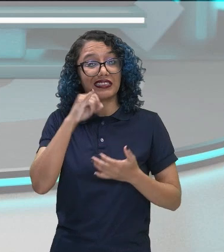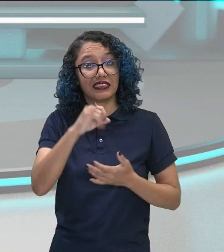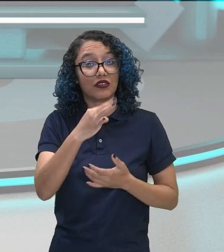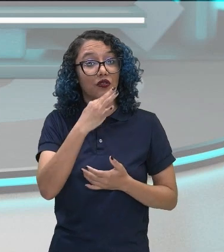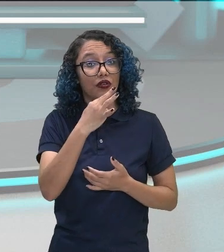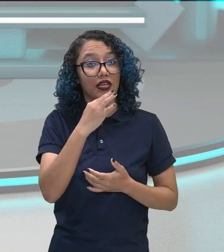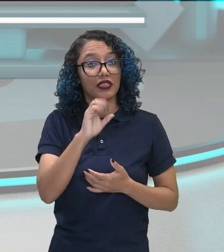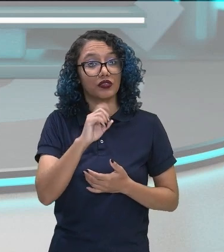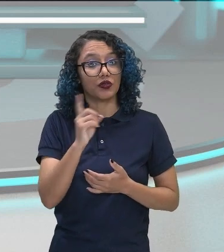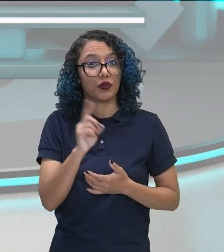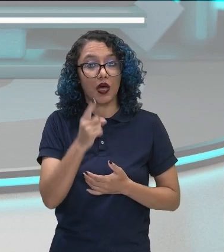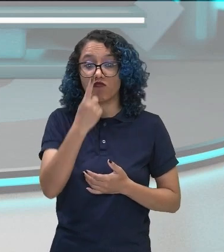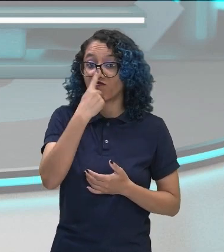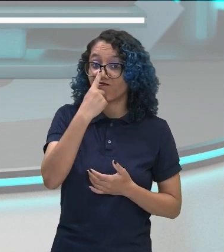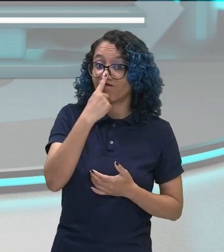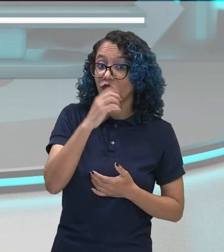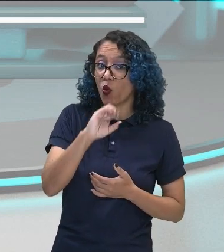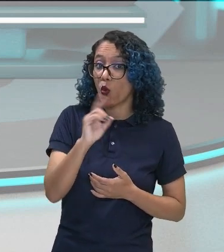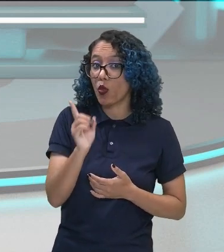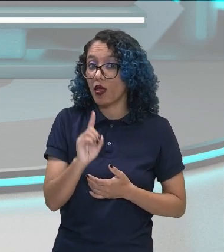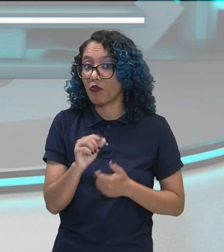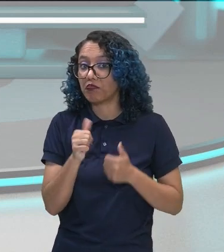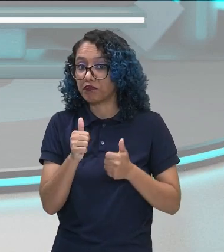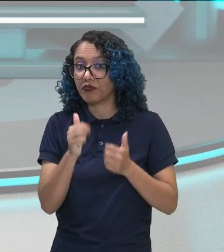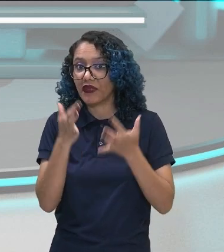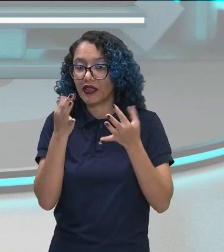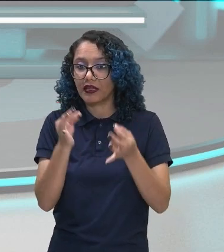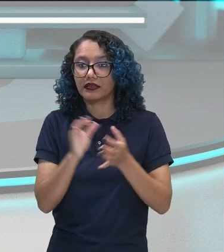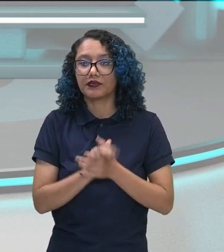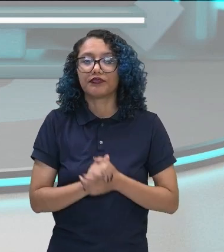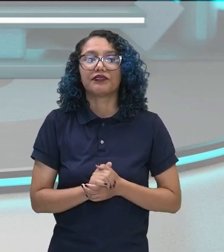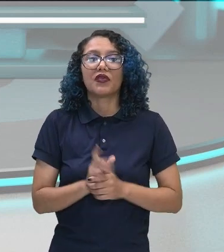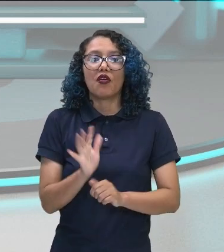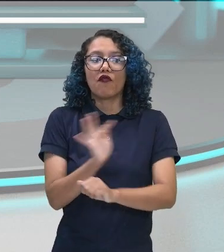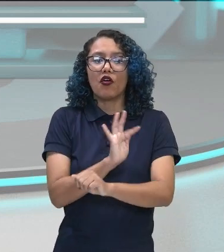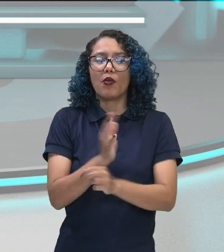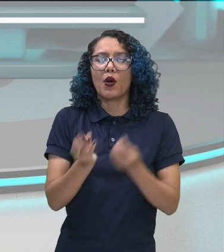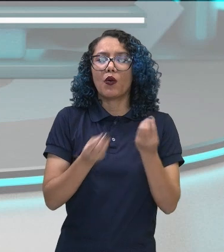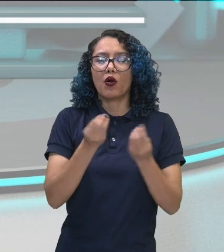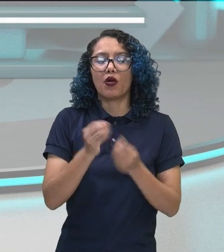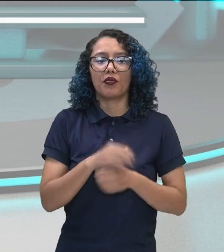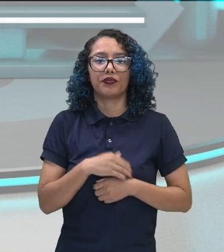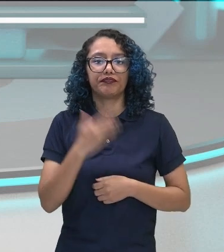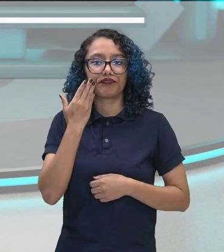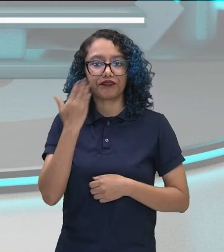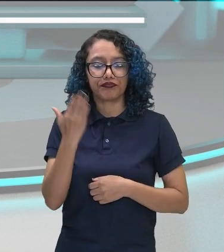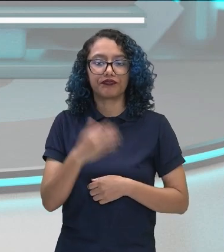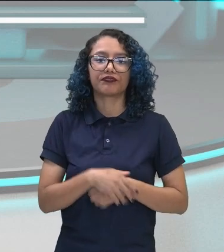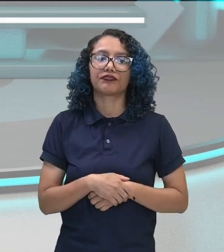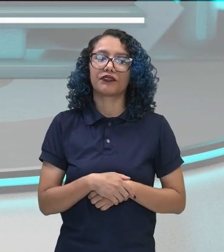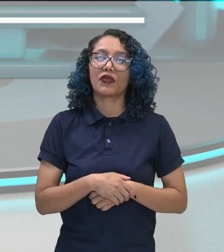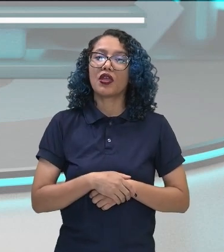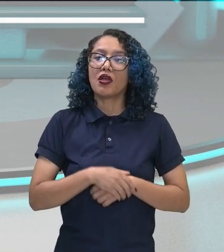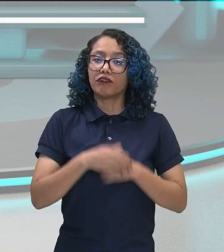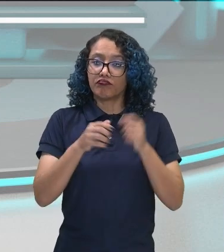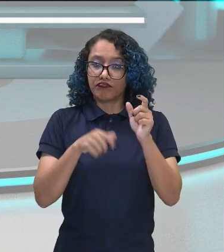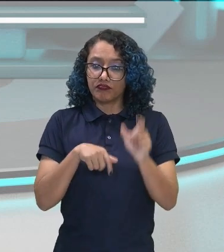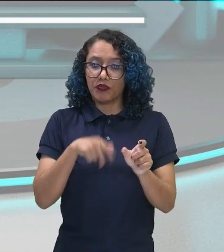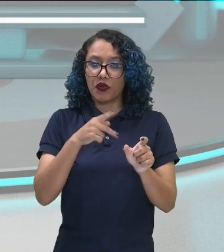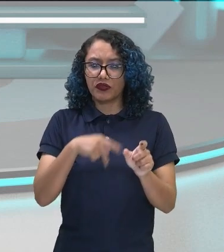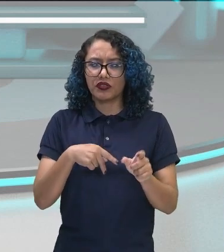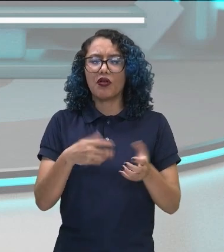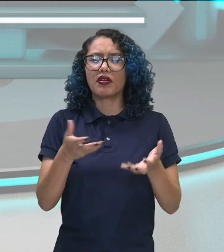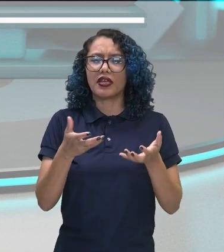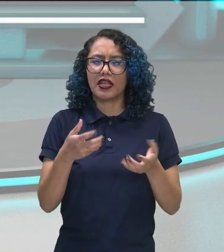você é próximo dele ou não. Na linguagem formal, prezado professor, gostaria de discutir o tema do meu